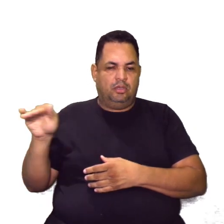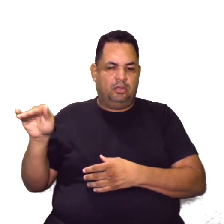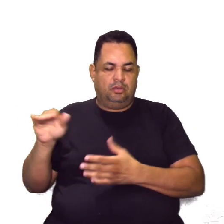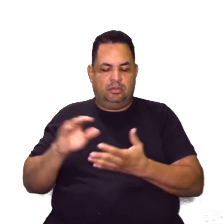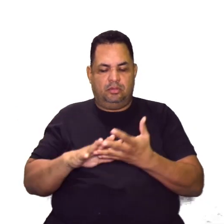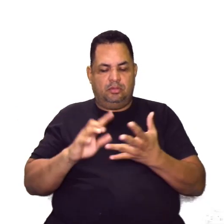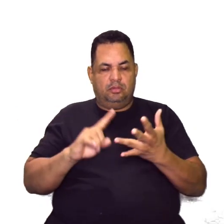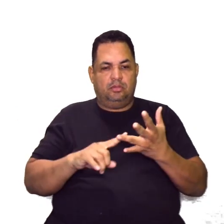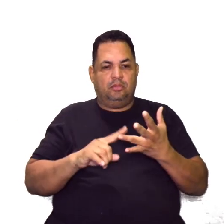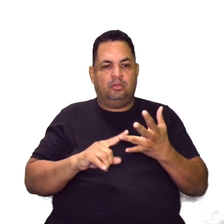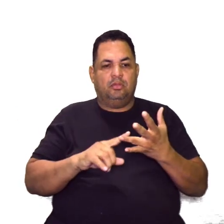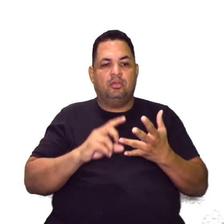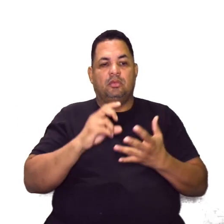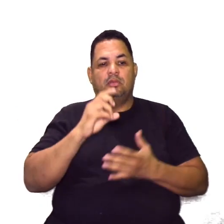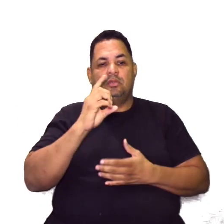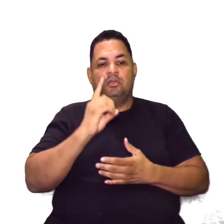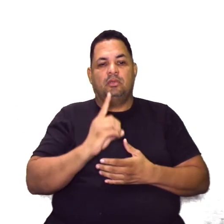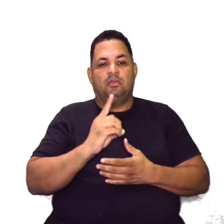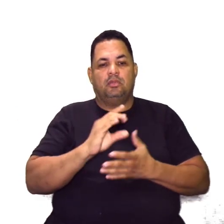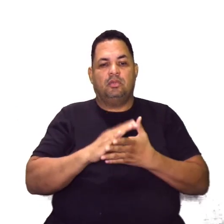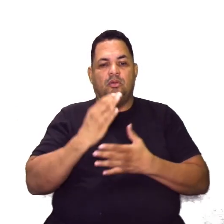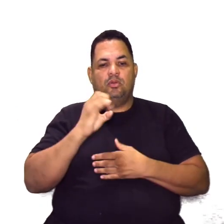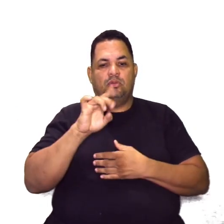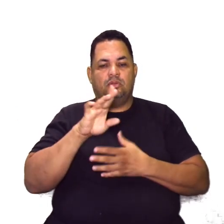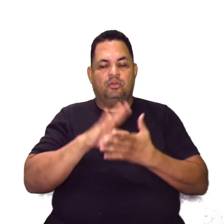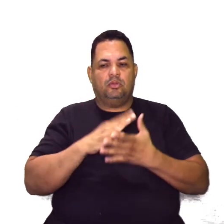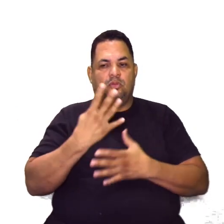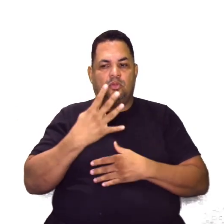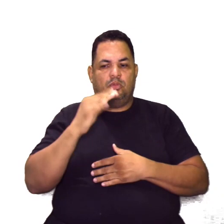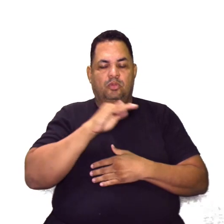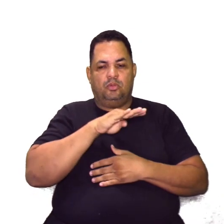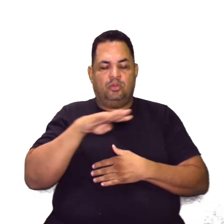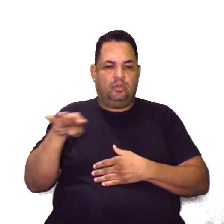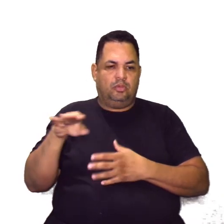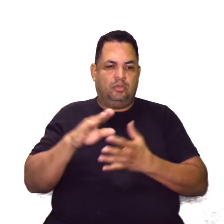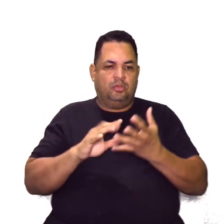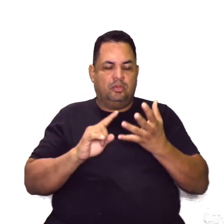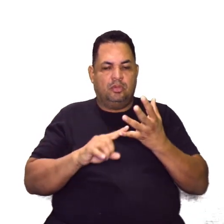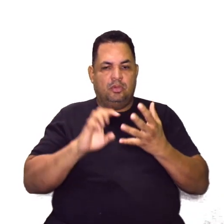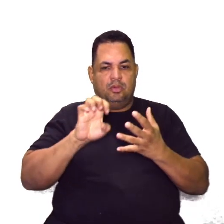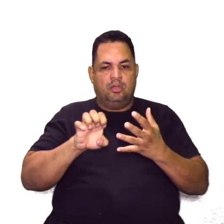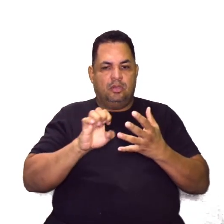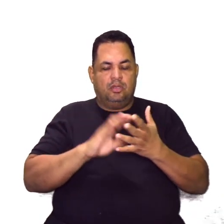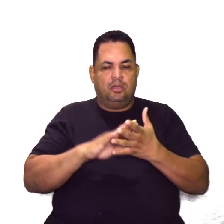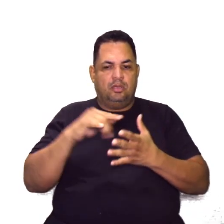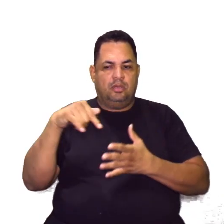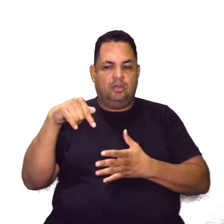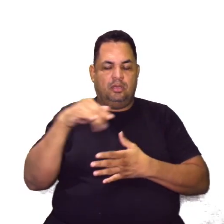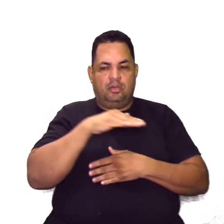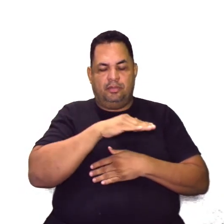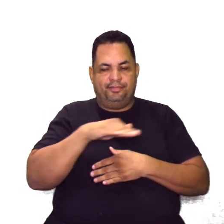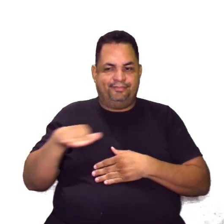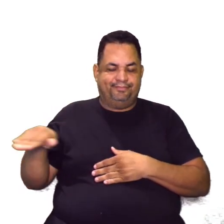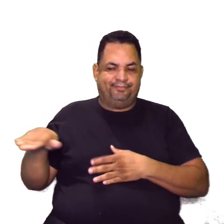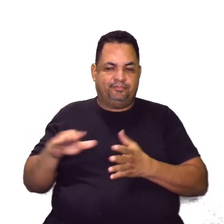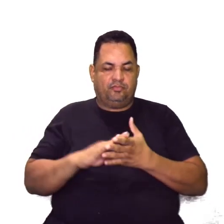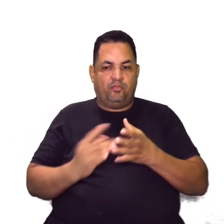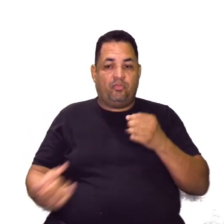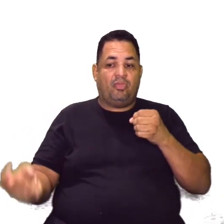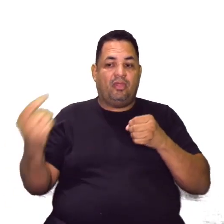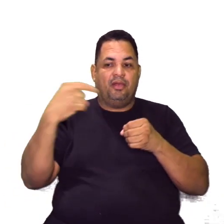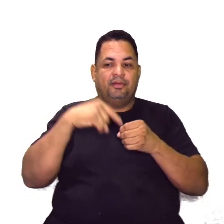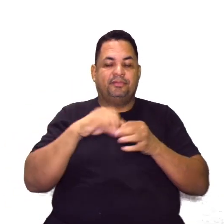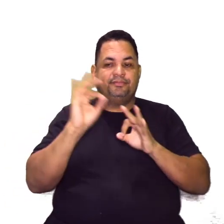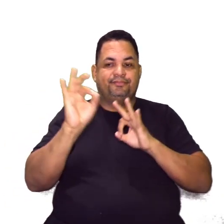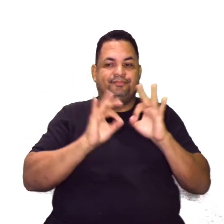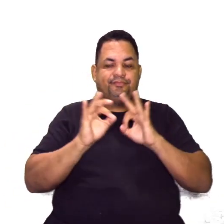Letra D, família dos calcogênios, quarto período. Ou família dos calcogênios, sétimo período. Voltando